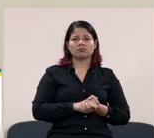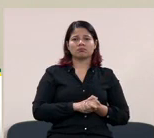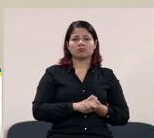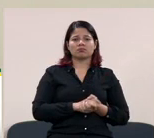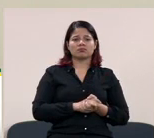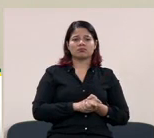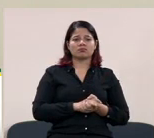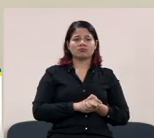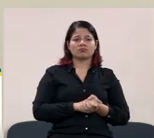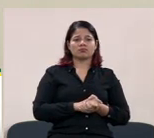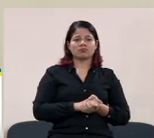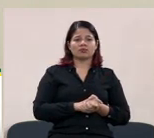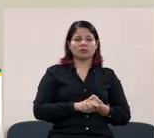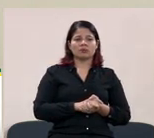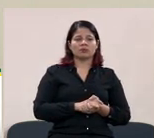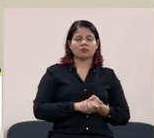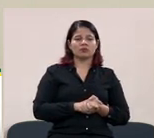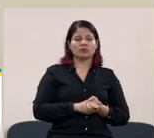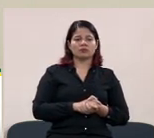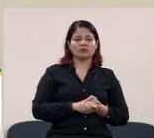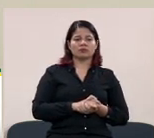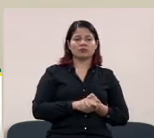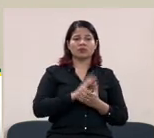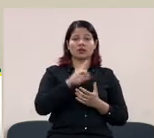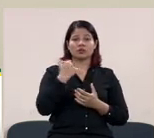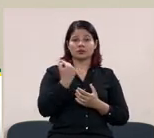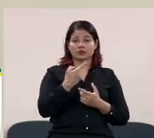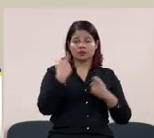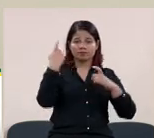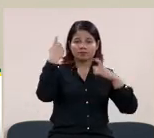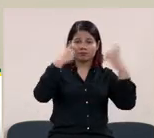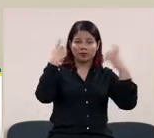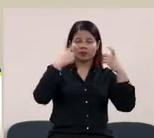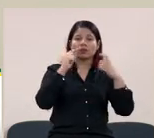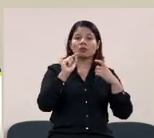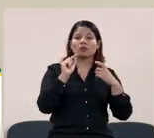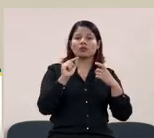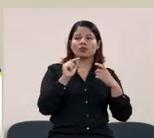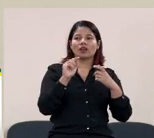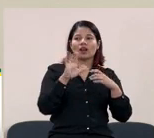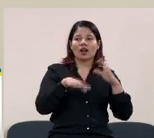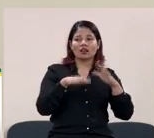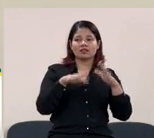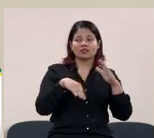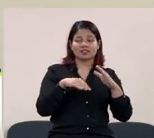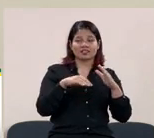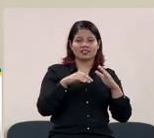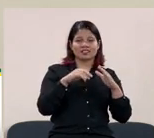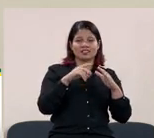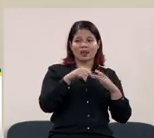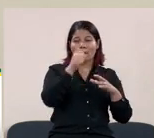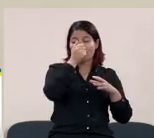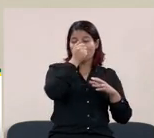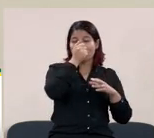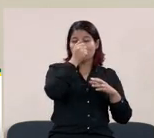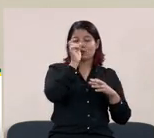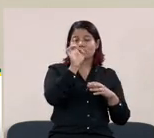A preocupação nossa, neste caso, é assim, se tiver um excesso de pessoas,